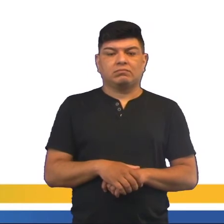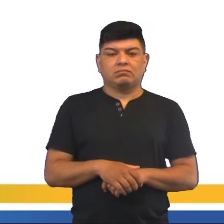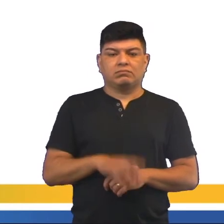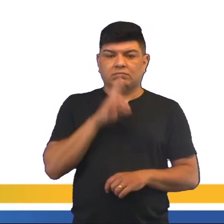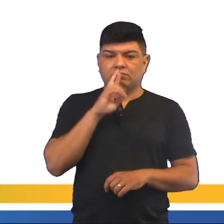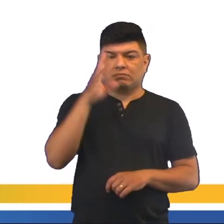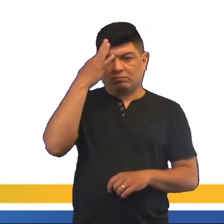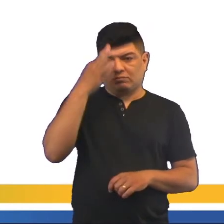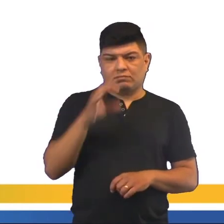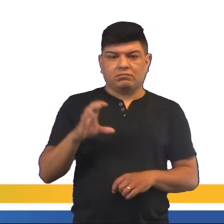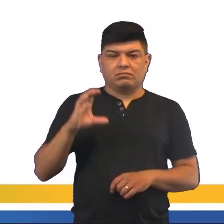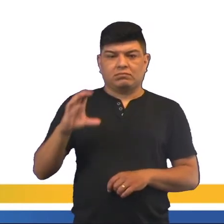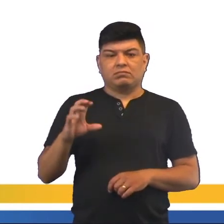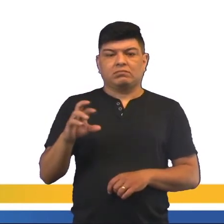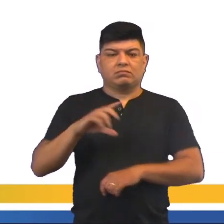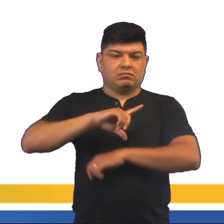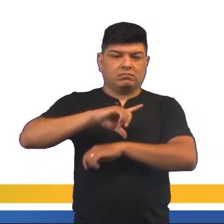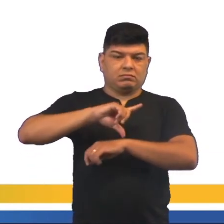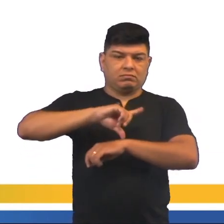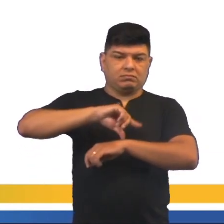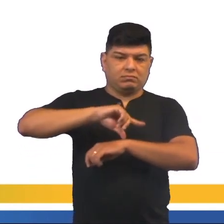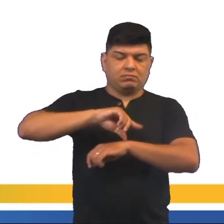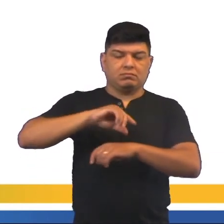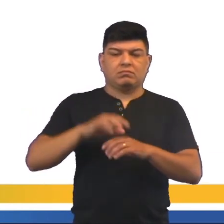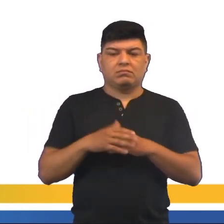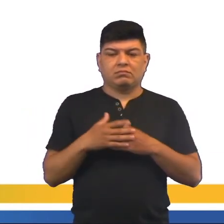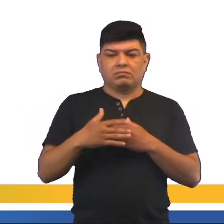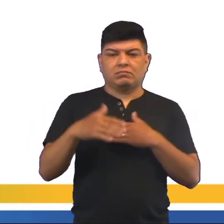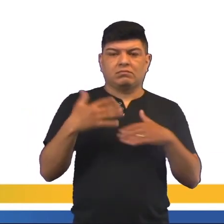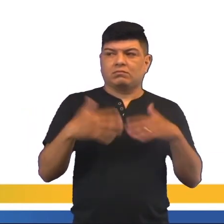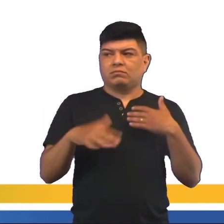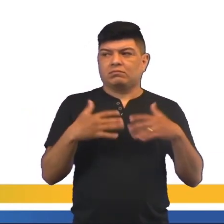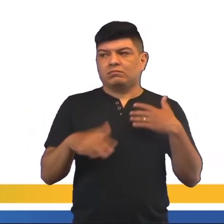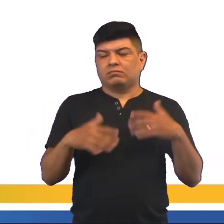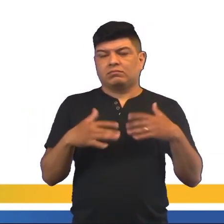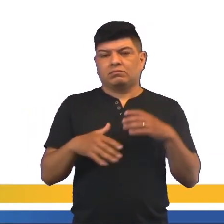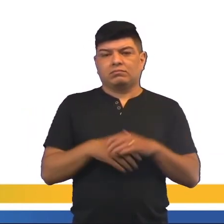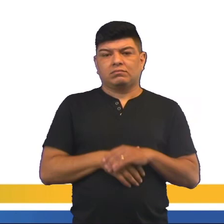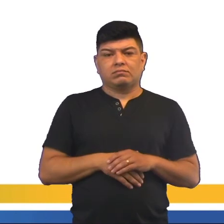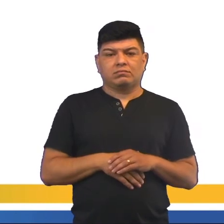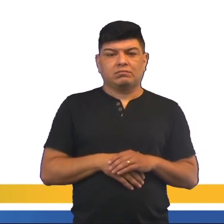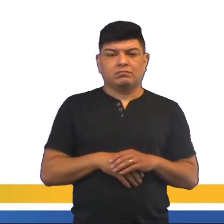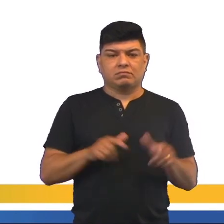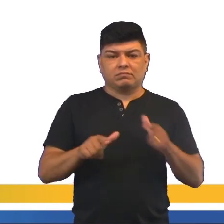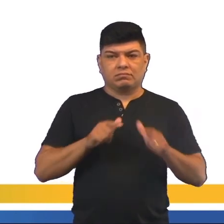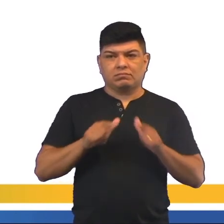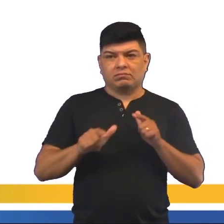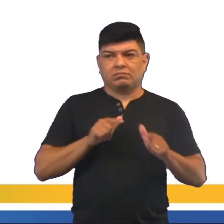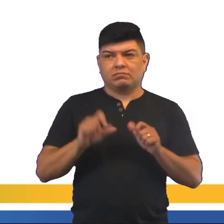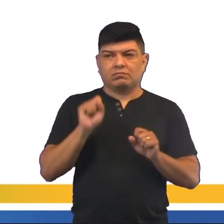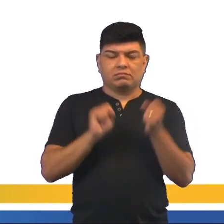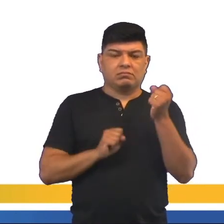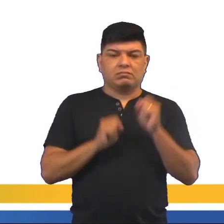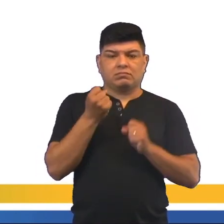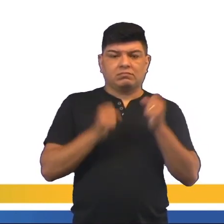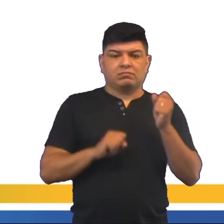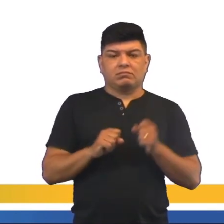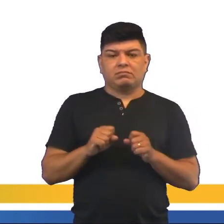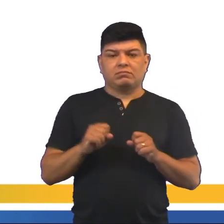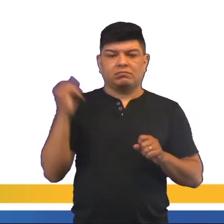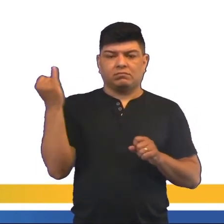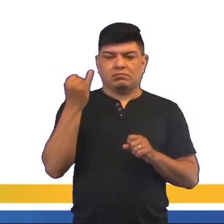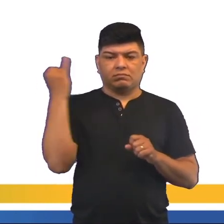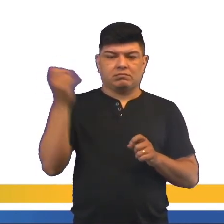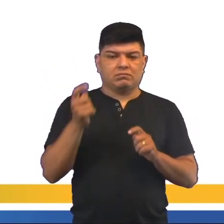A resposta certa é o relógio, né? A partir do movimento, né, de trabalhadores nas fábricas, era